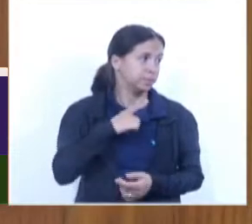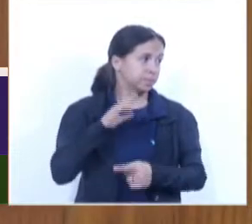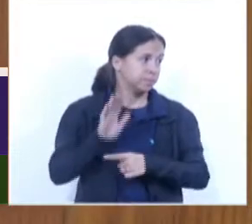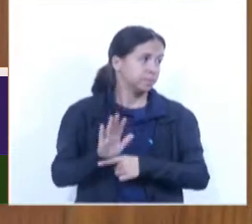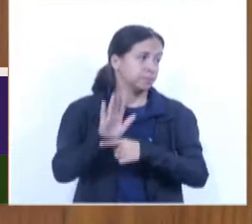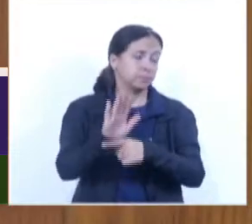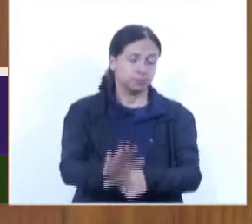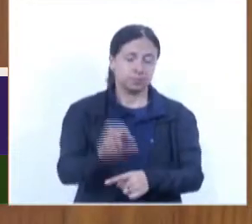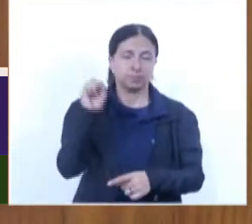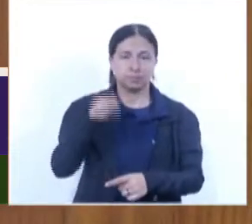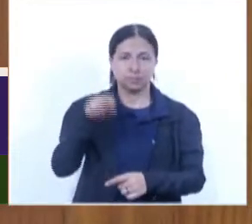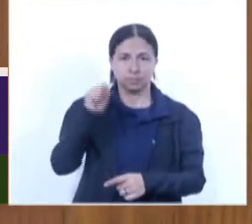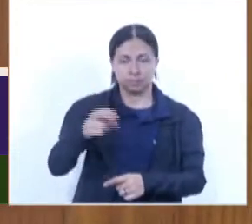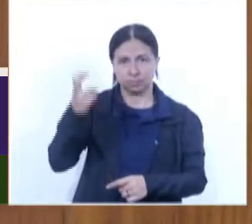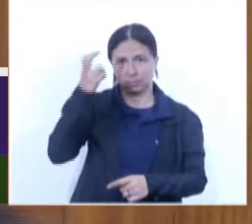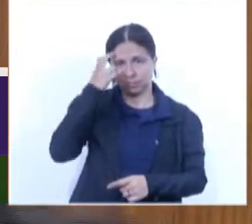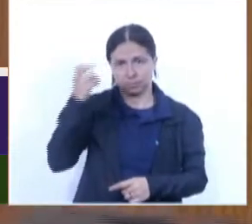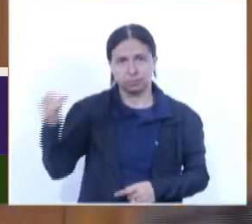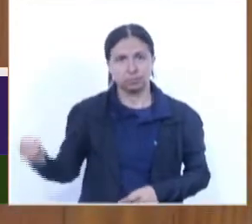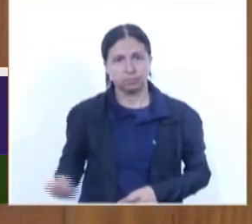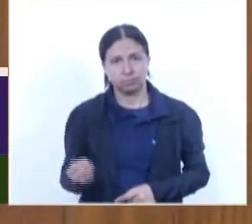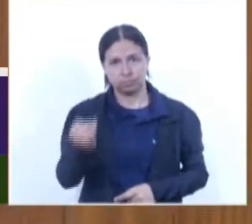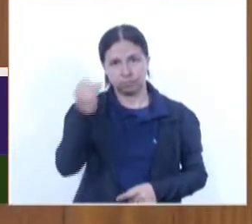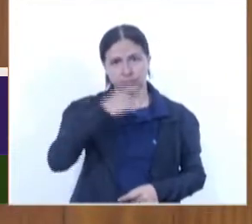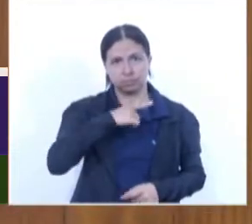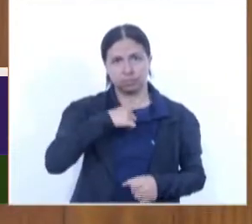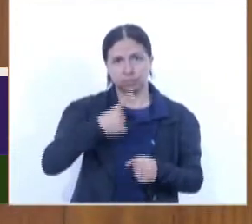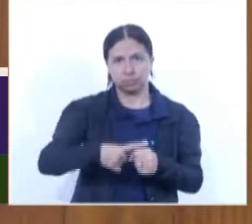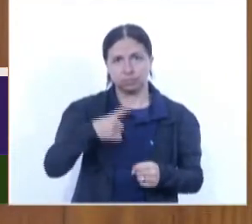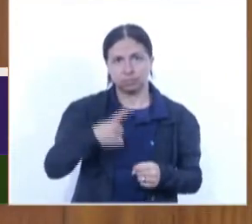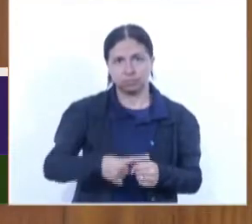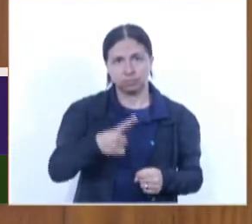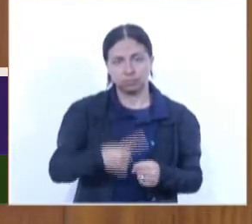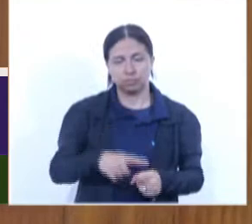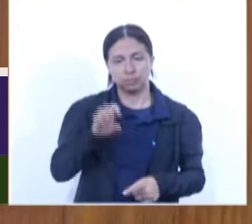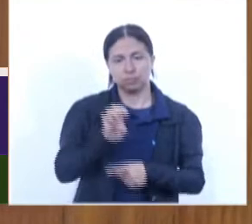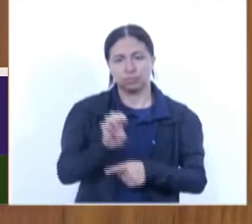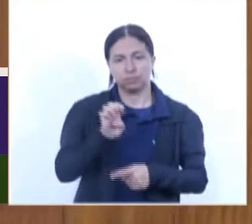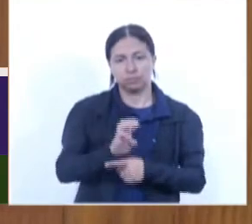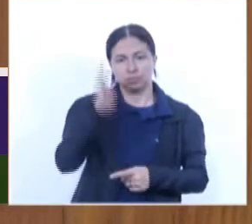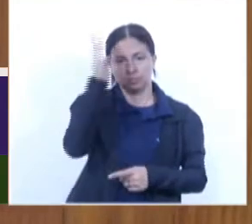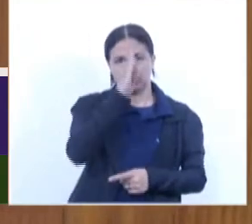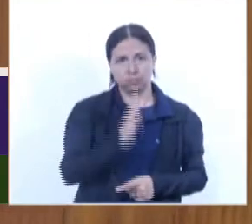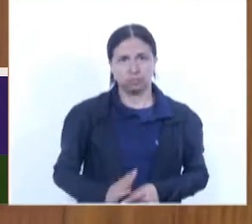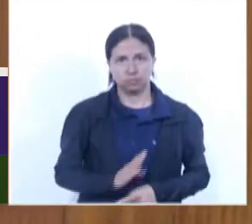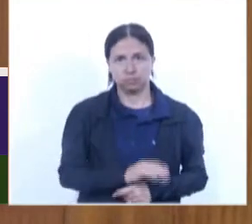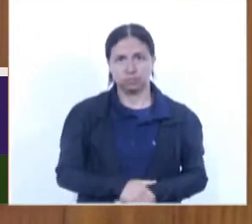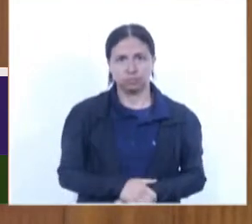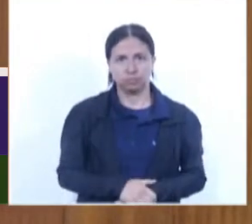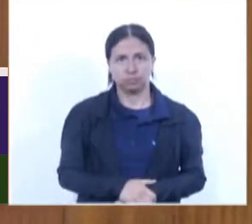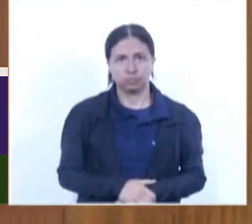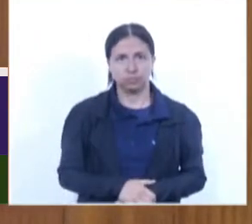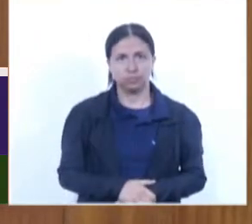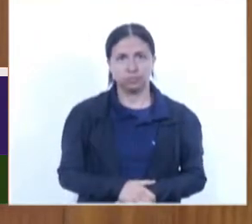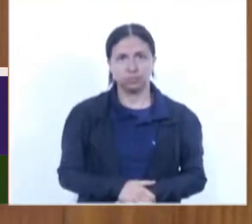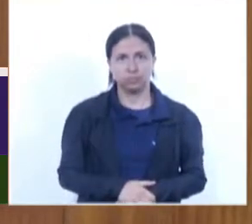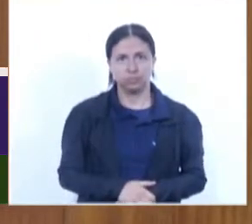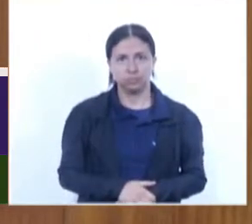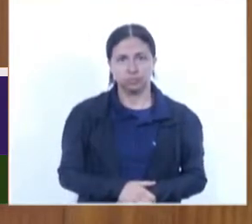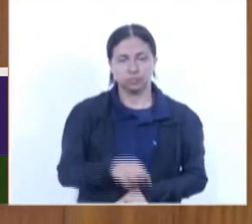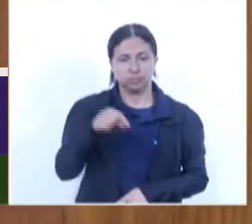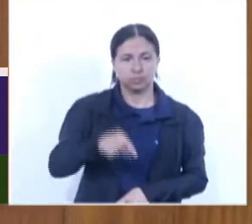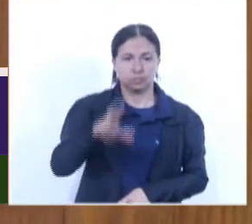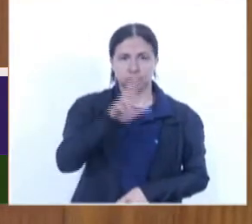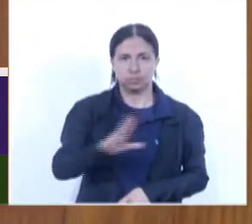essa cultura tão importante para nossa cidade por estado e para o país e aqui em Uberlândia tem vários amigos